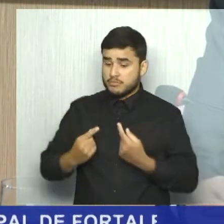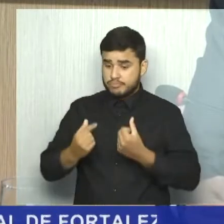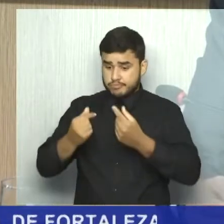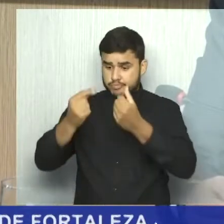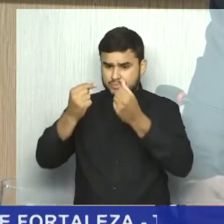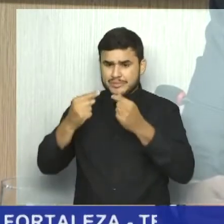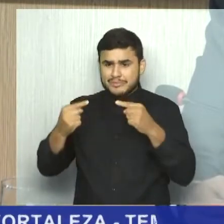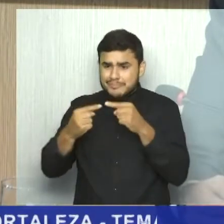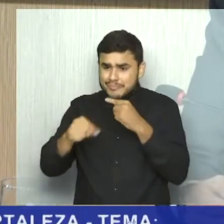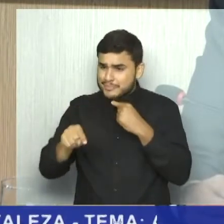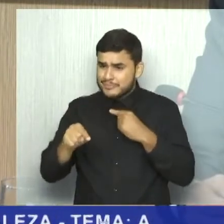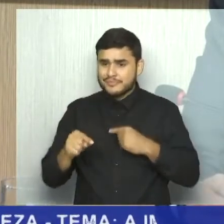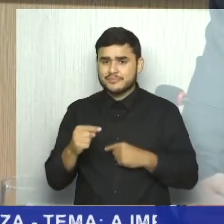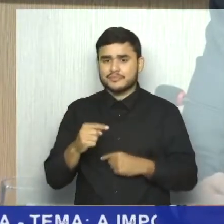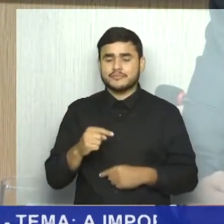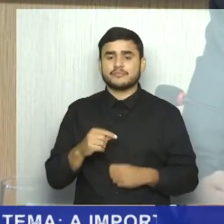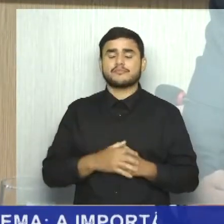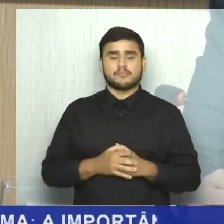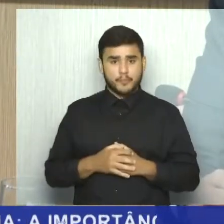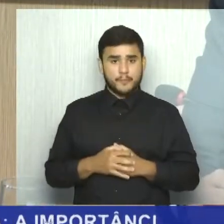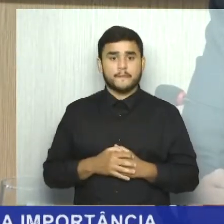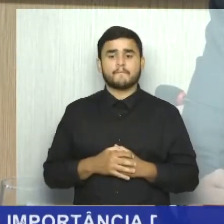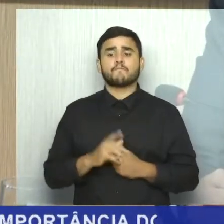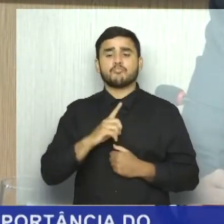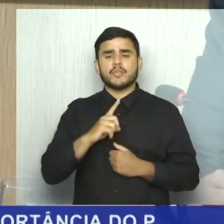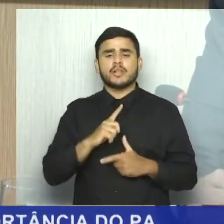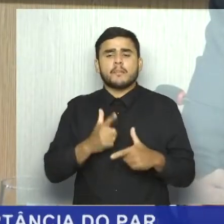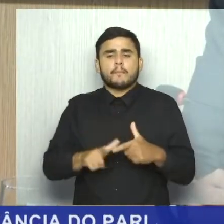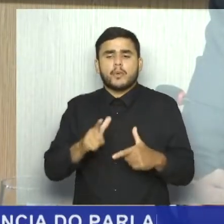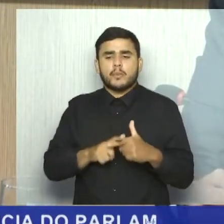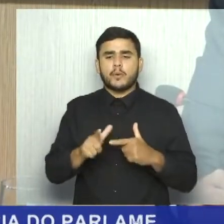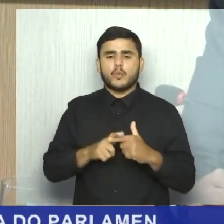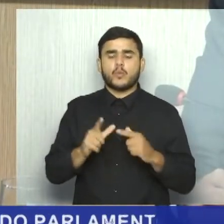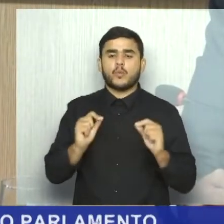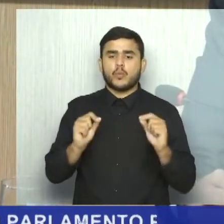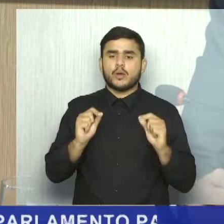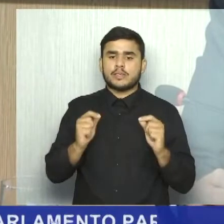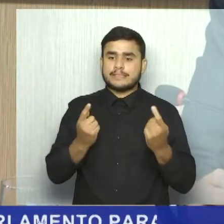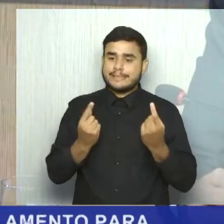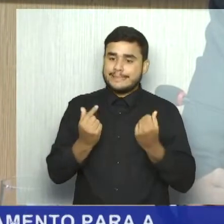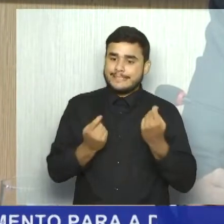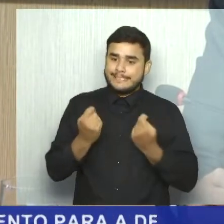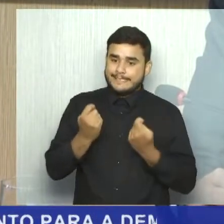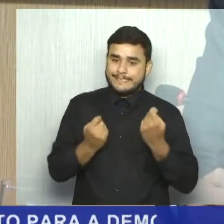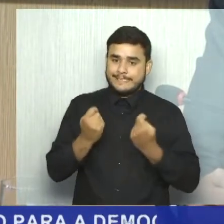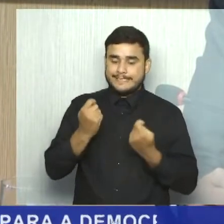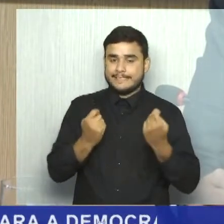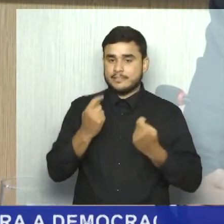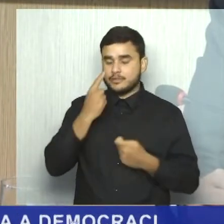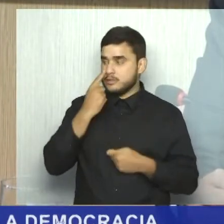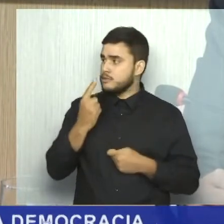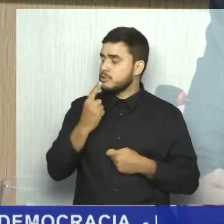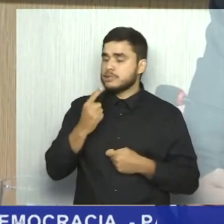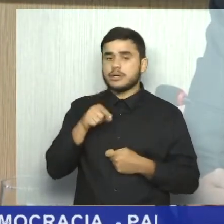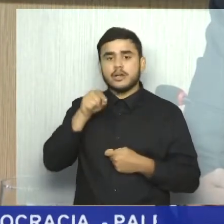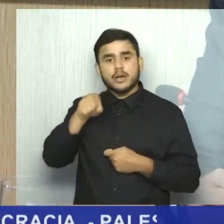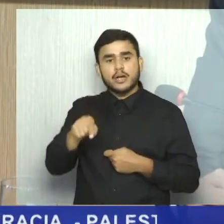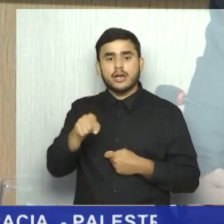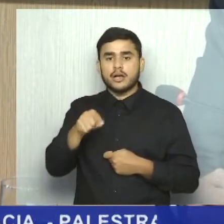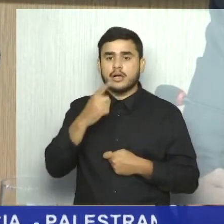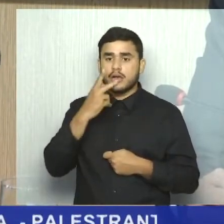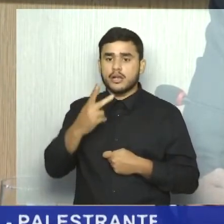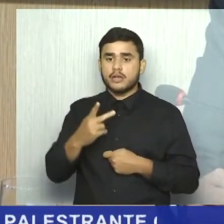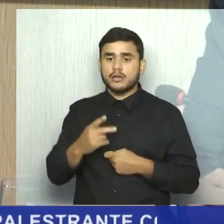renda. Depois, você tem um problema que nós temos uma estrutura de alíquotas muito apertada, completamente regressiva, em que o menor